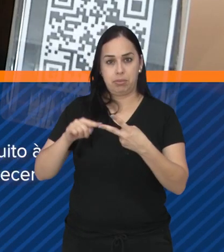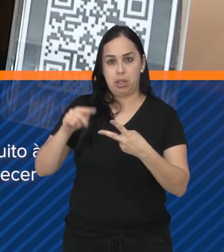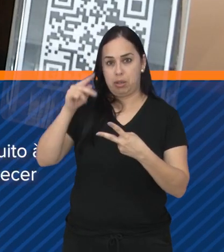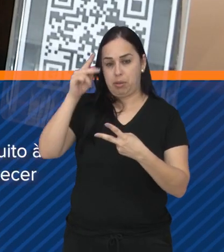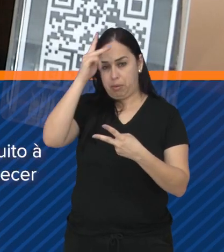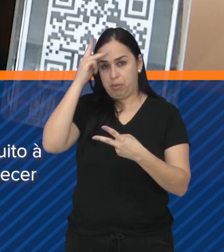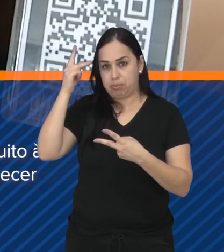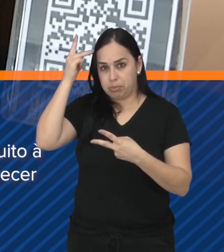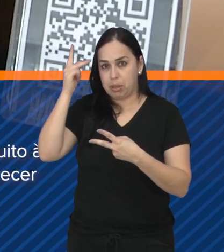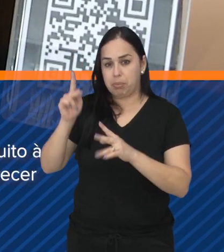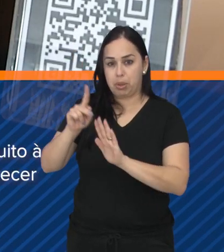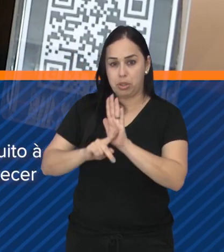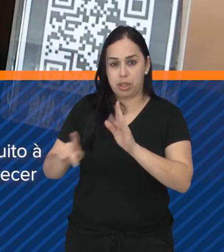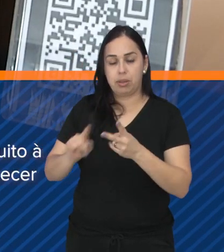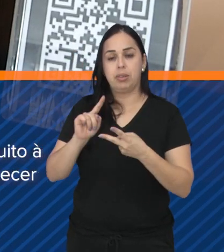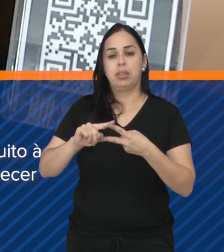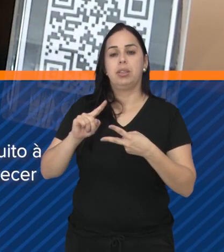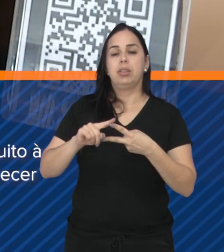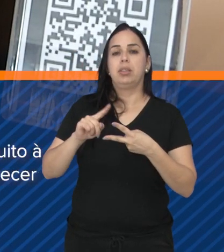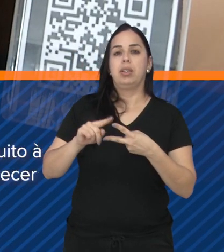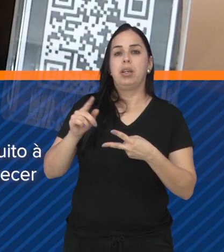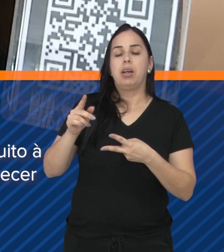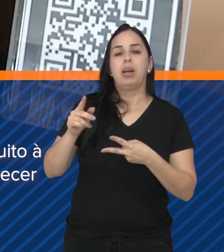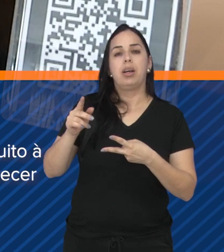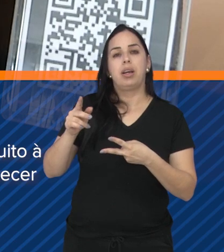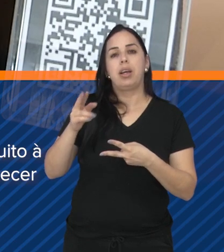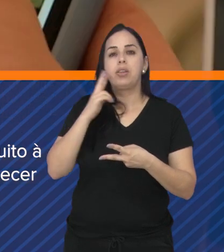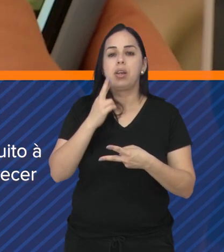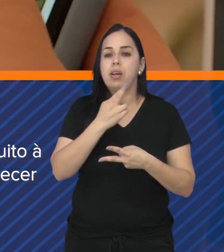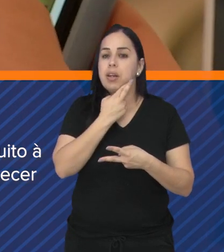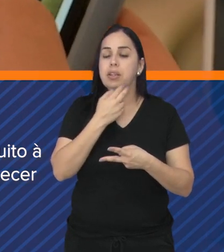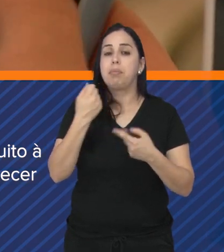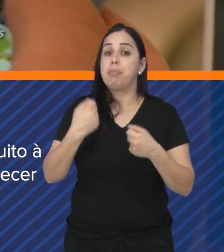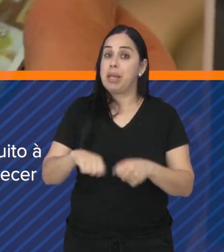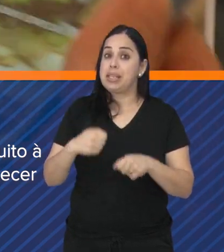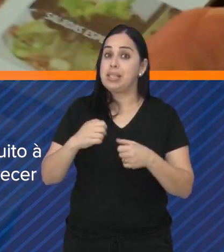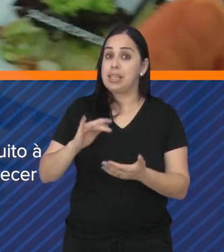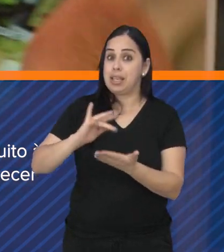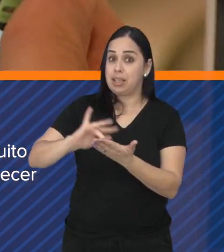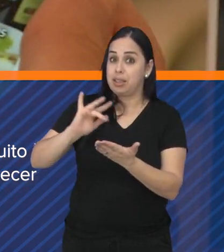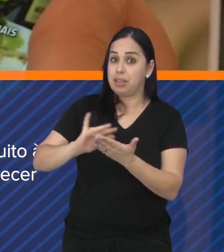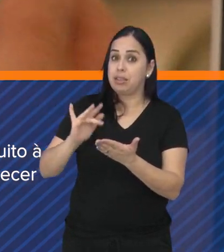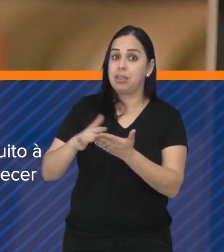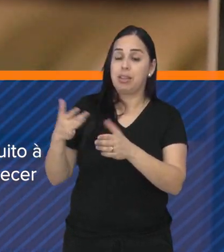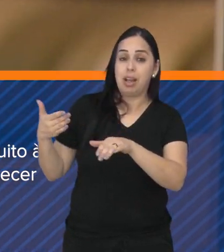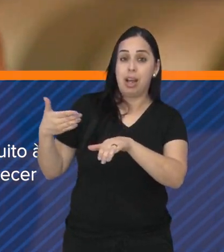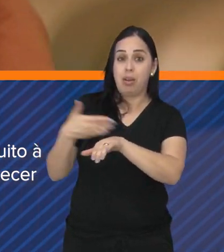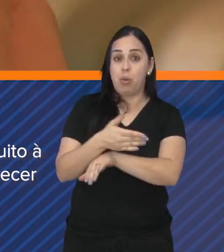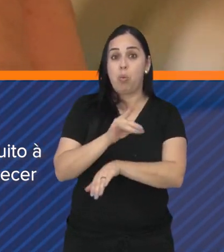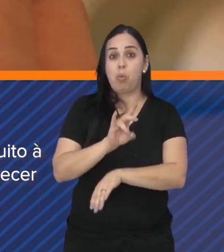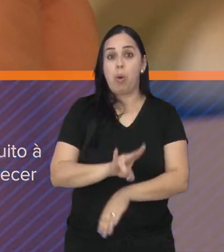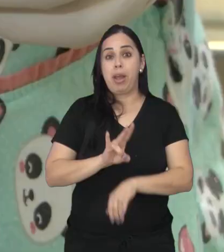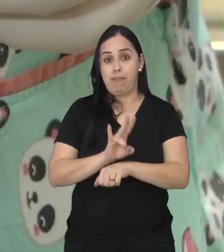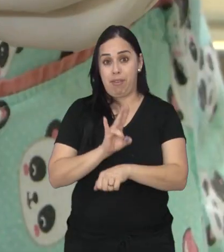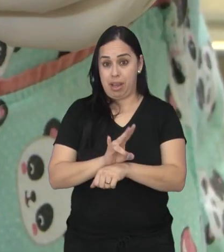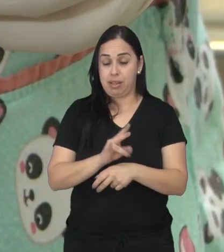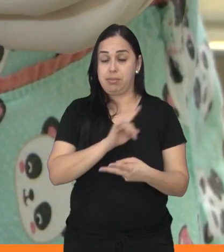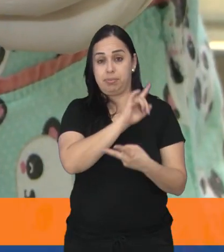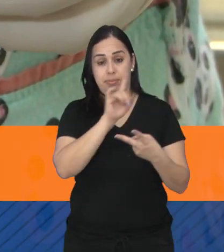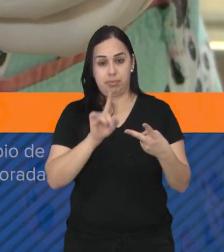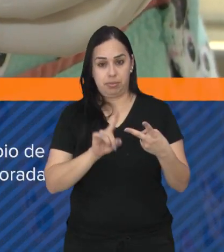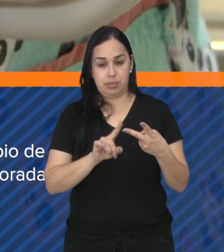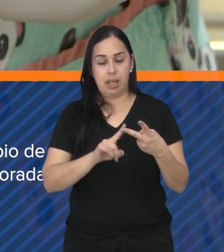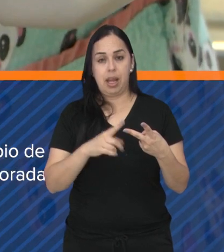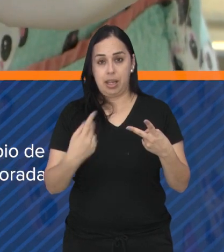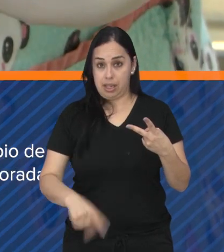O primeiro determina que restaurantes que ofereçam cardápio digital devem garantir acesso gratuito à rede Wi-Fi. Já o